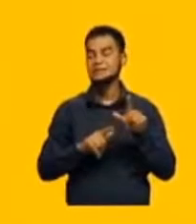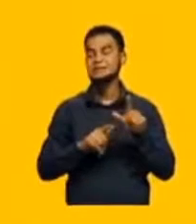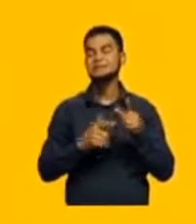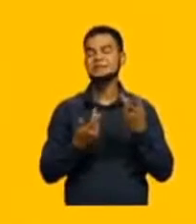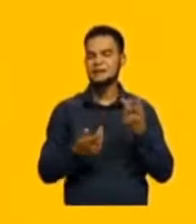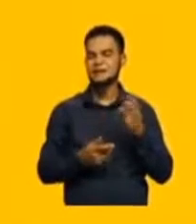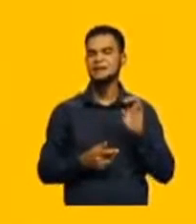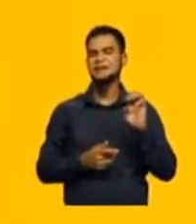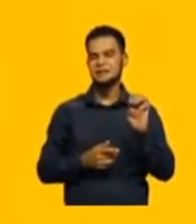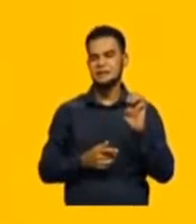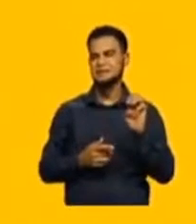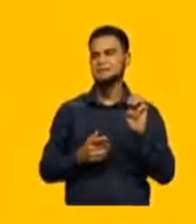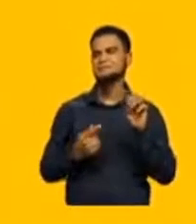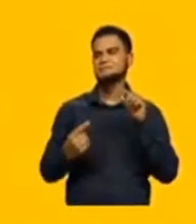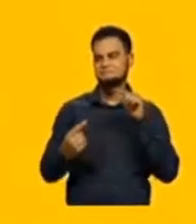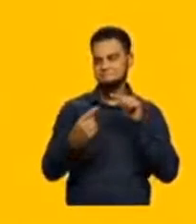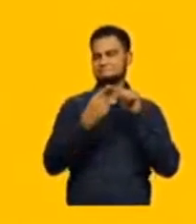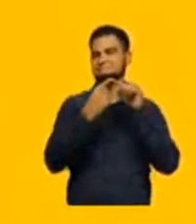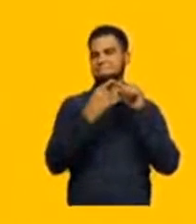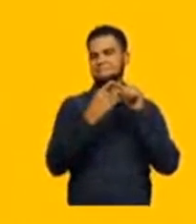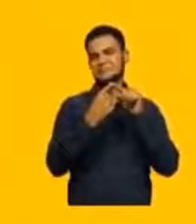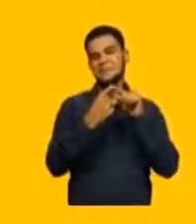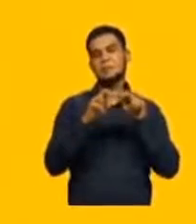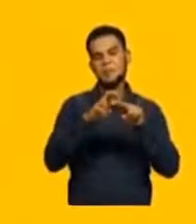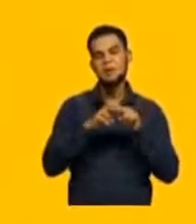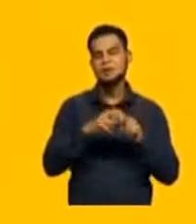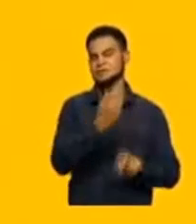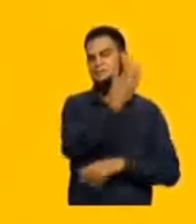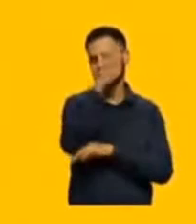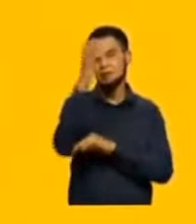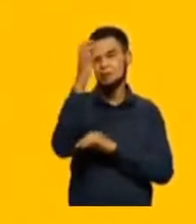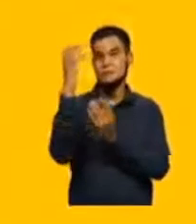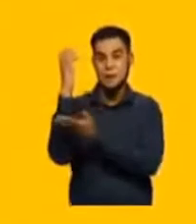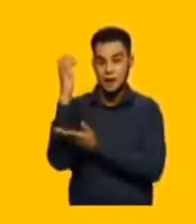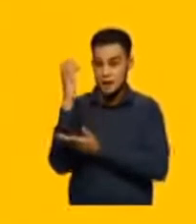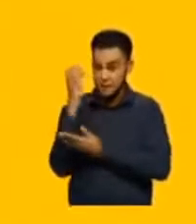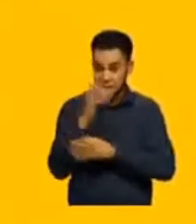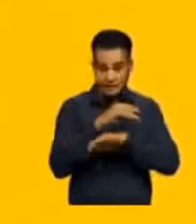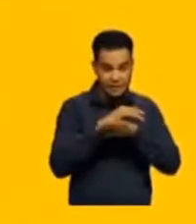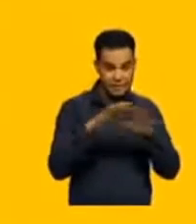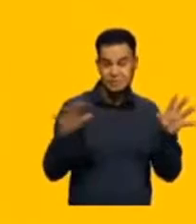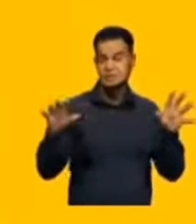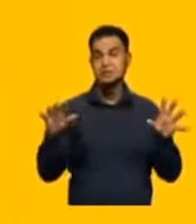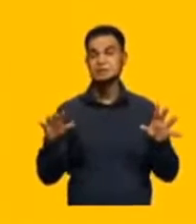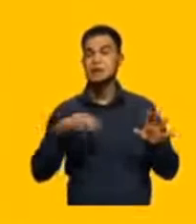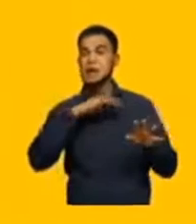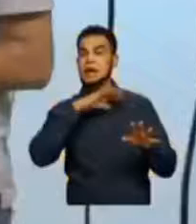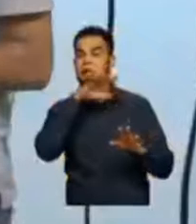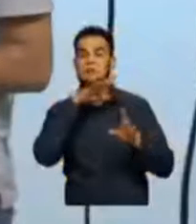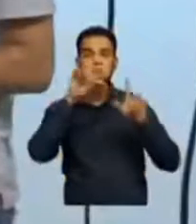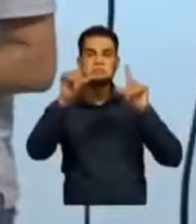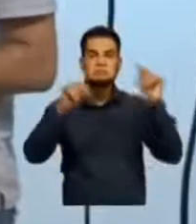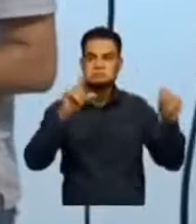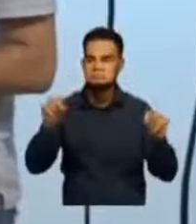que provoca a migração ou o desaparecimento dos animais silvestres, dos quais o barbeiro se